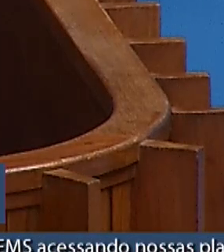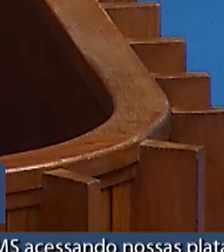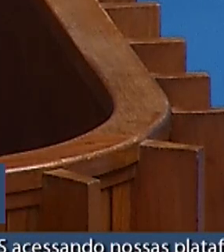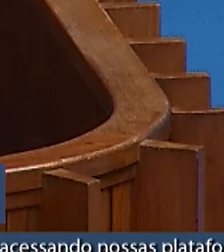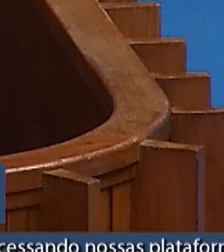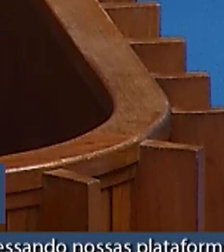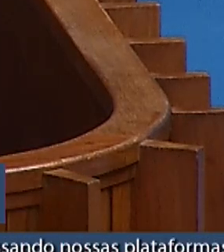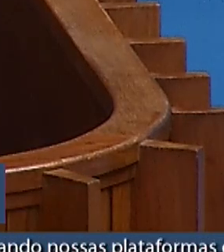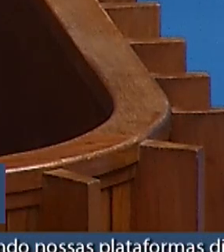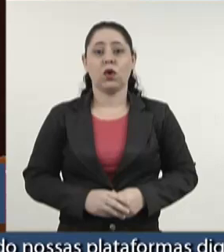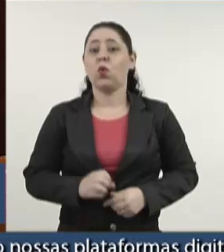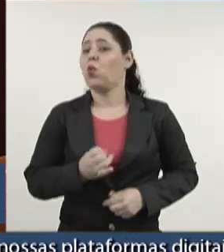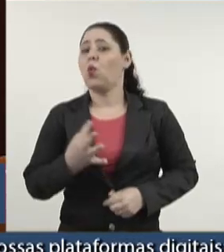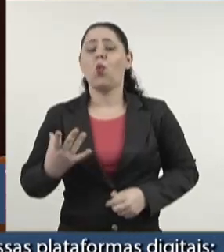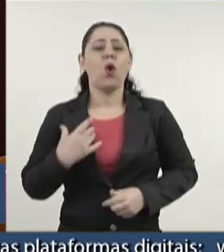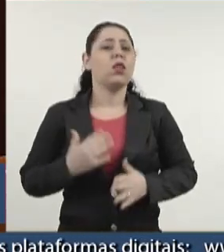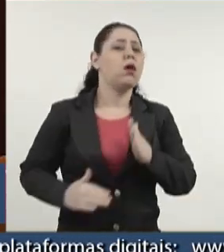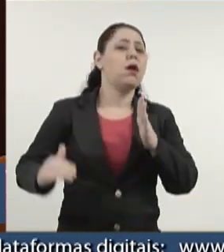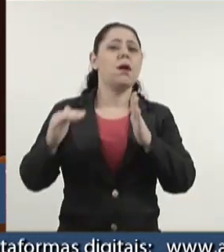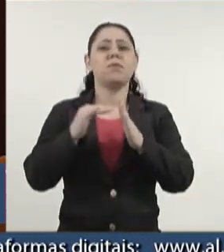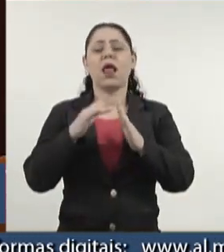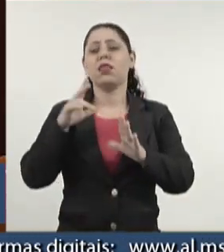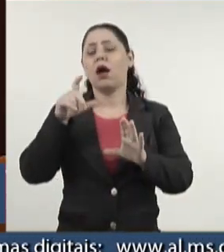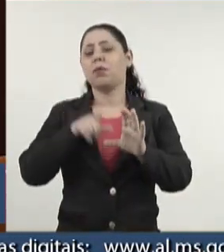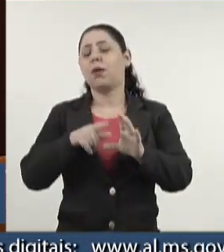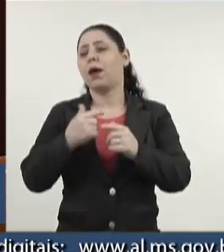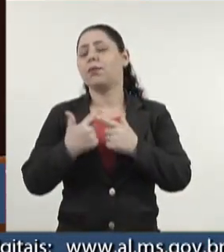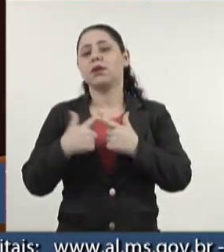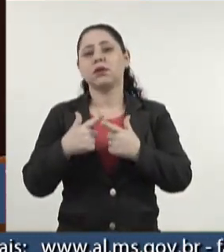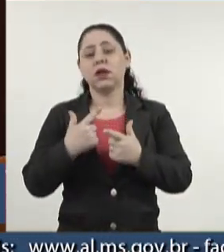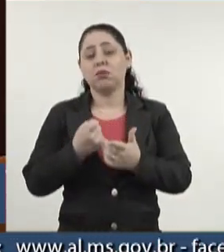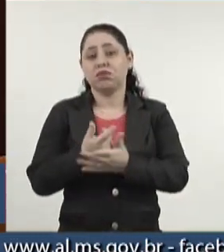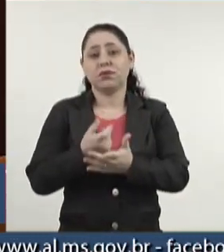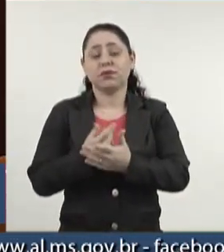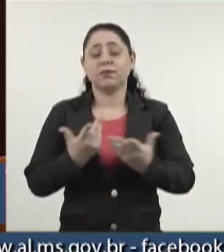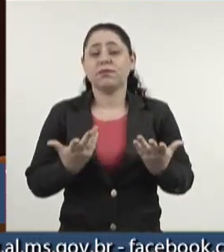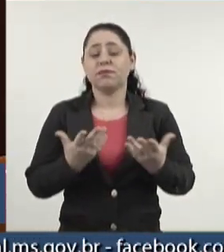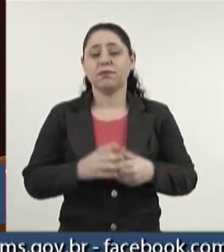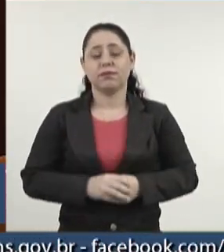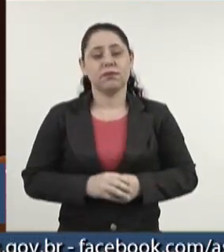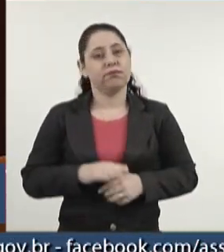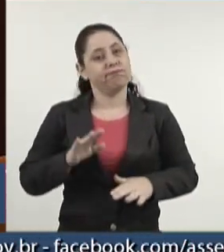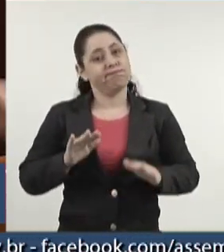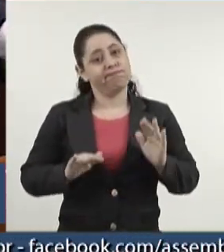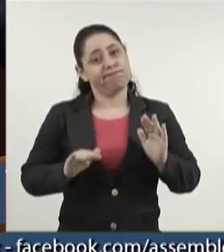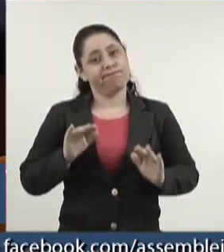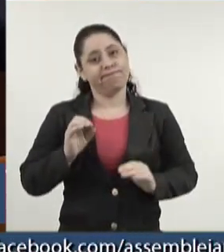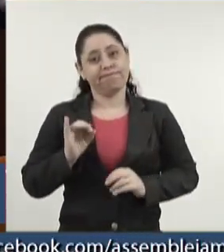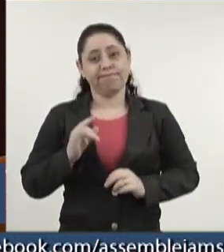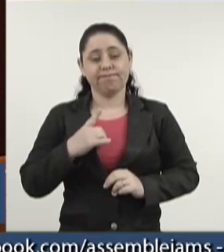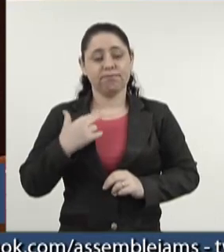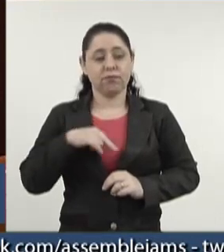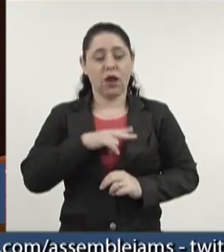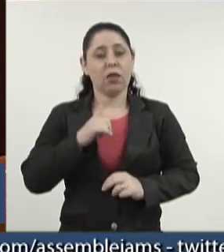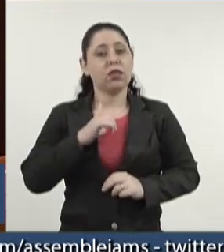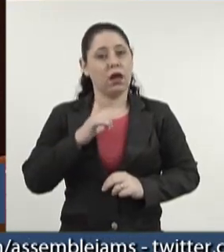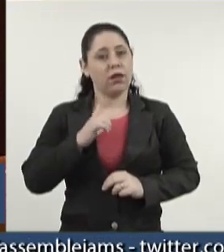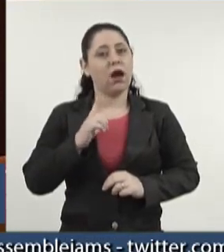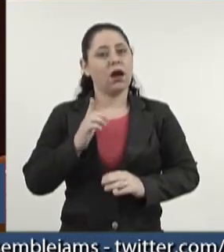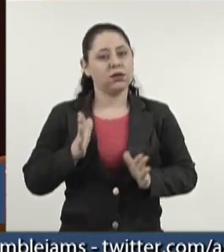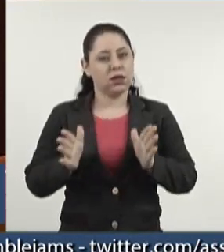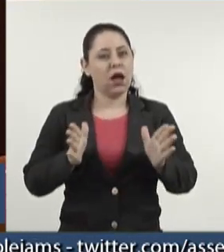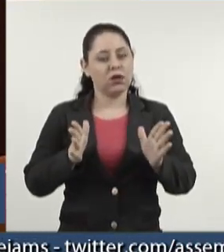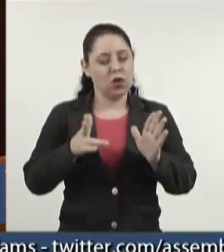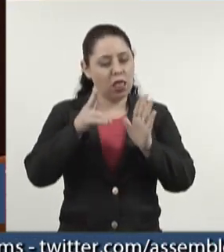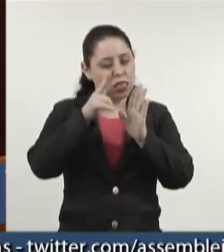aproximadamente, quanto é que aumentou de adesão, por que está gastando isso? Talvez, se a gente puder ter acesso a